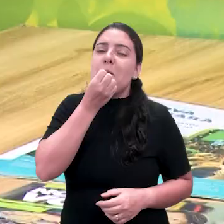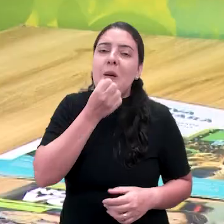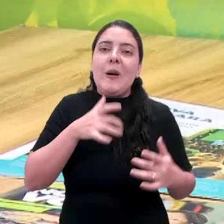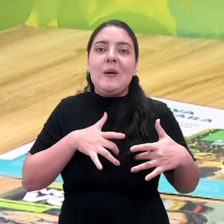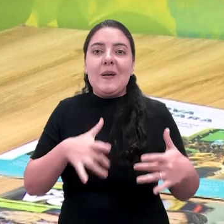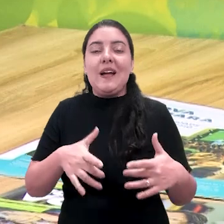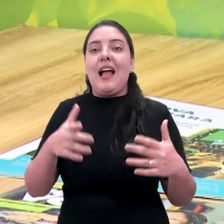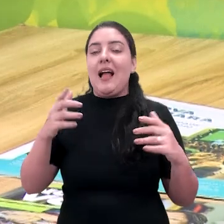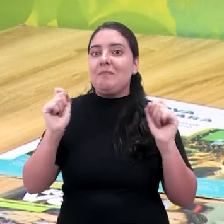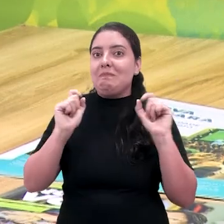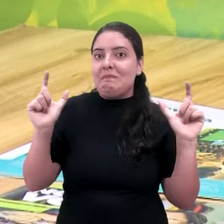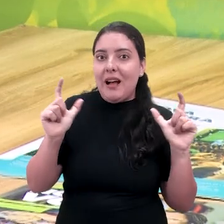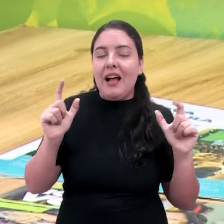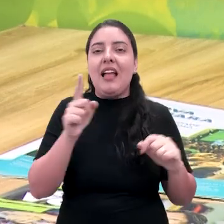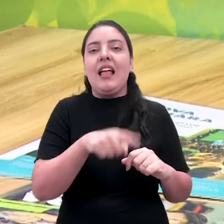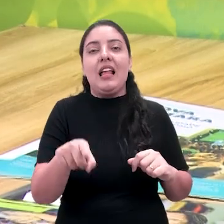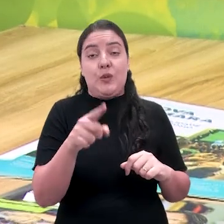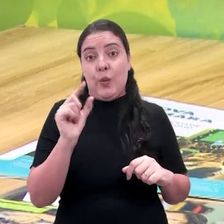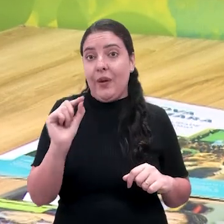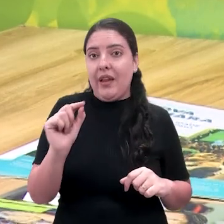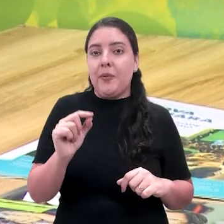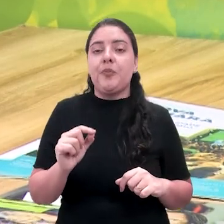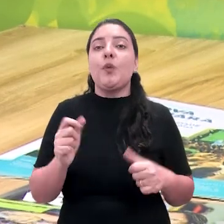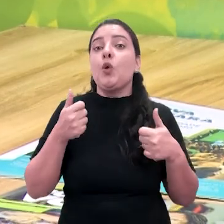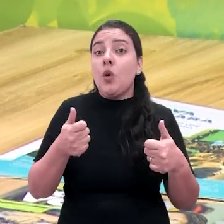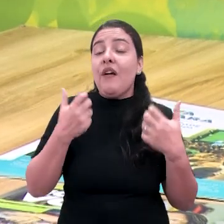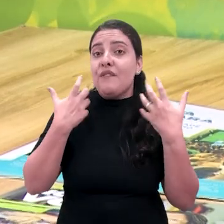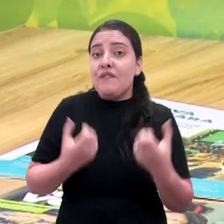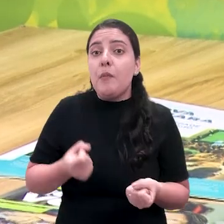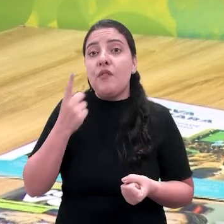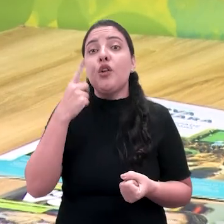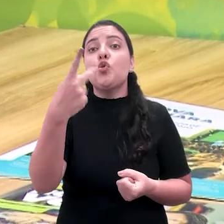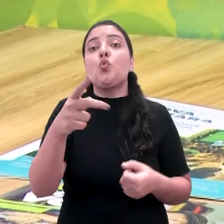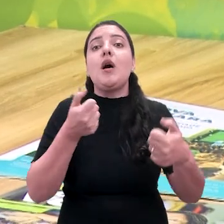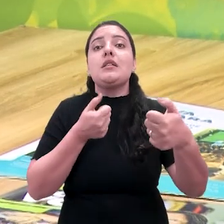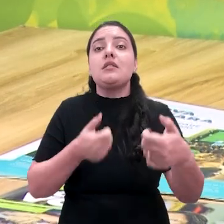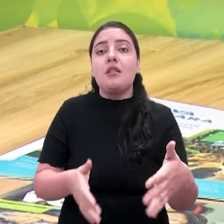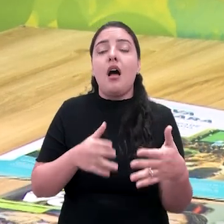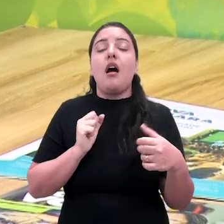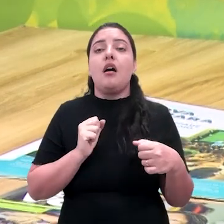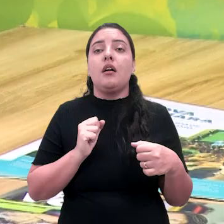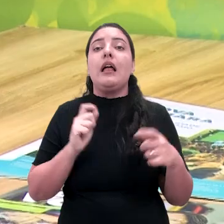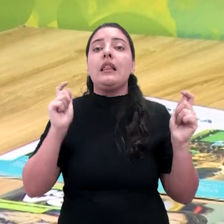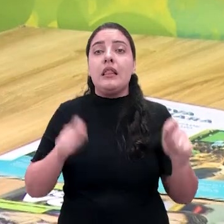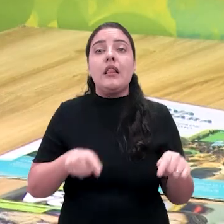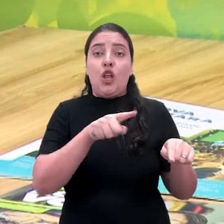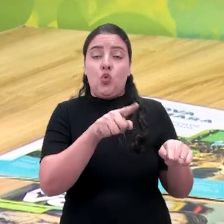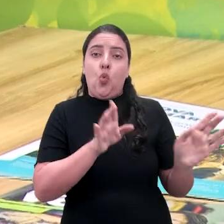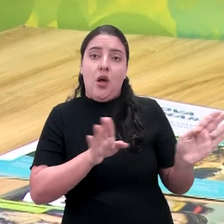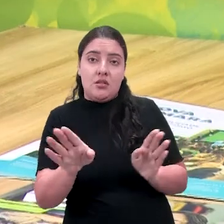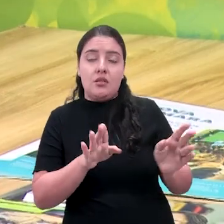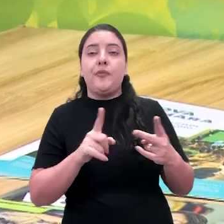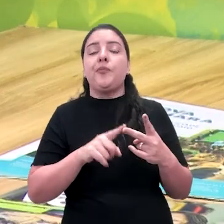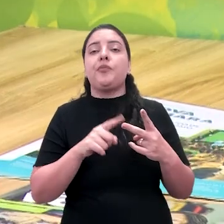se impressiona, né? Que eles disseram assim, tá bom, pois vamos ver qual é a sala que dá certo pra você ficar,